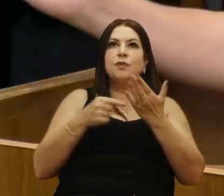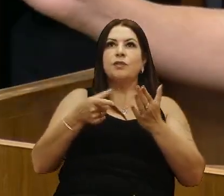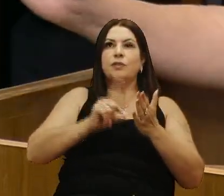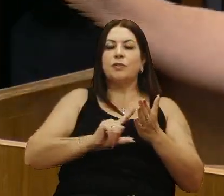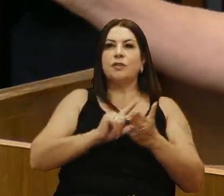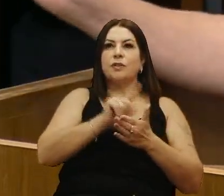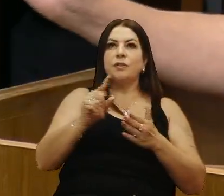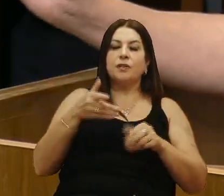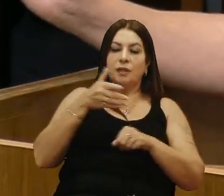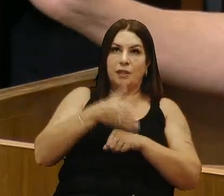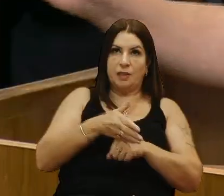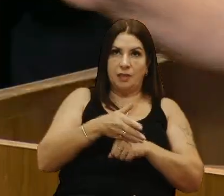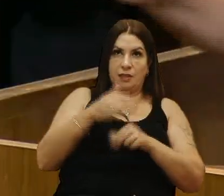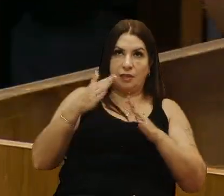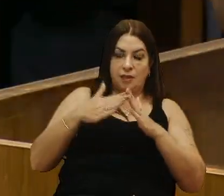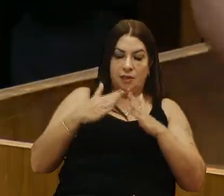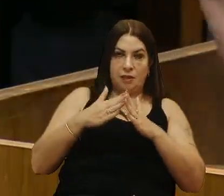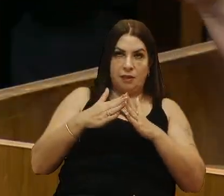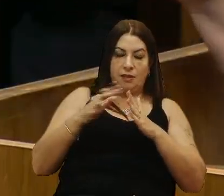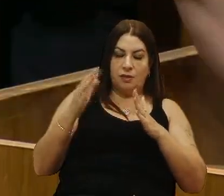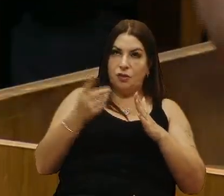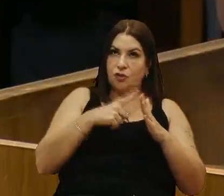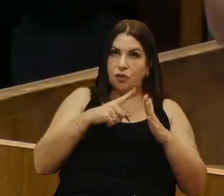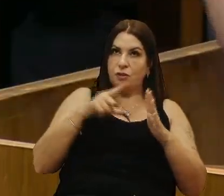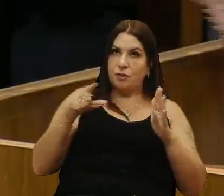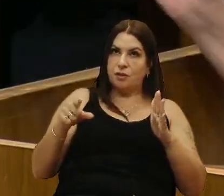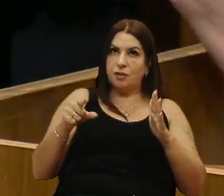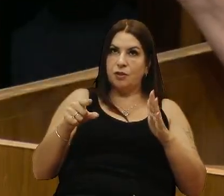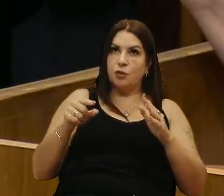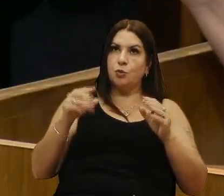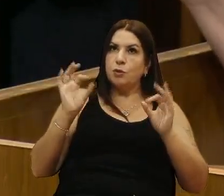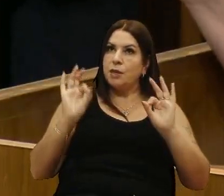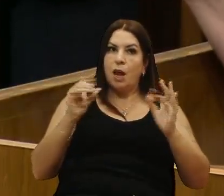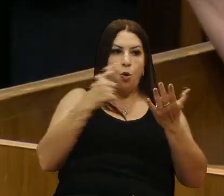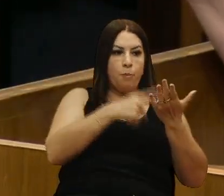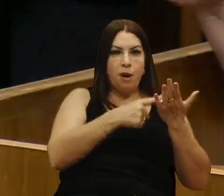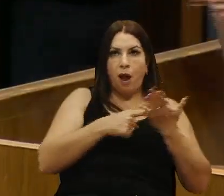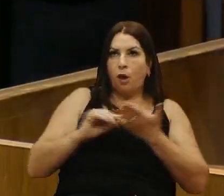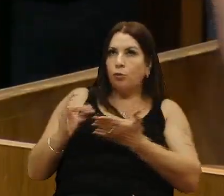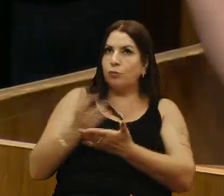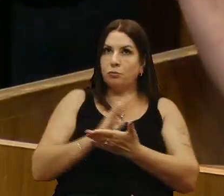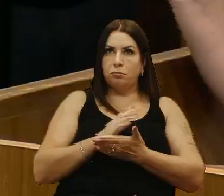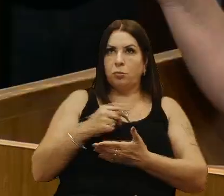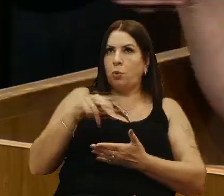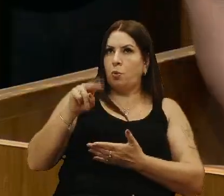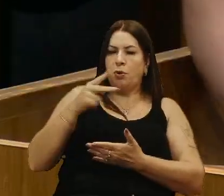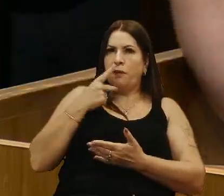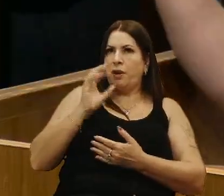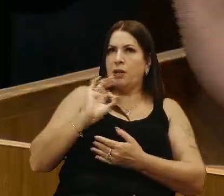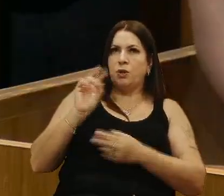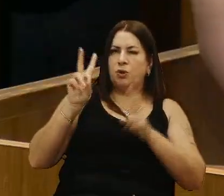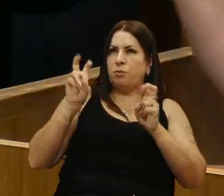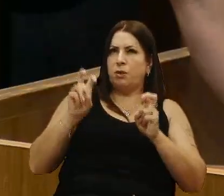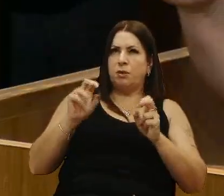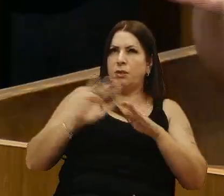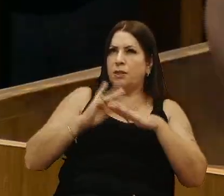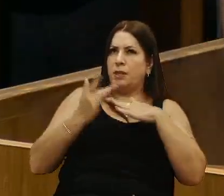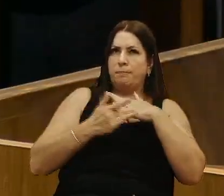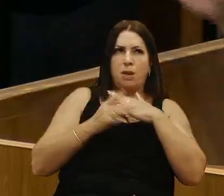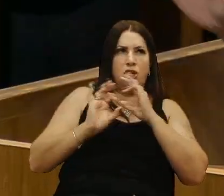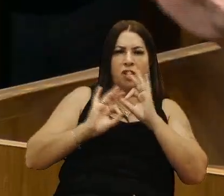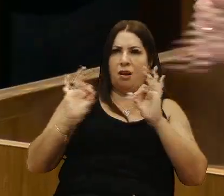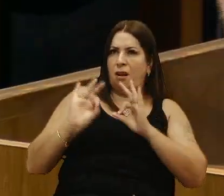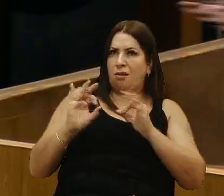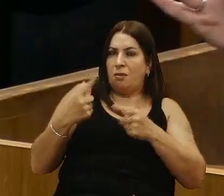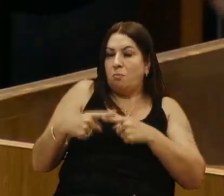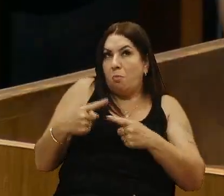eu entrar nessa casa, já tinha se destituído esse acordo. Eu nunca nem falei sobre isso na mídia, nem mais,